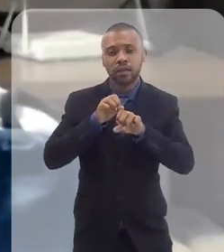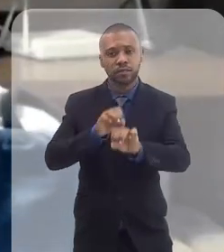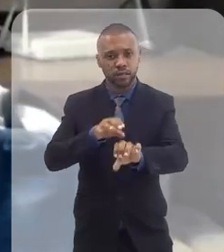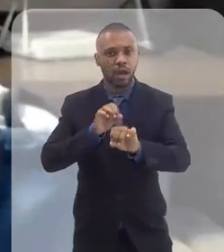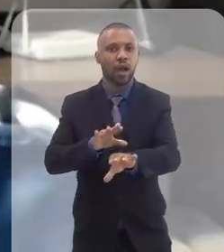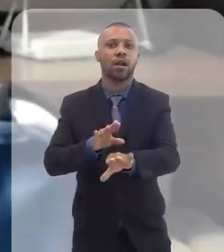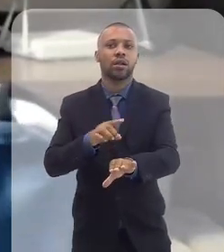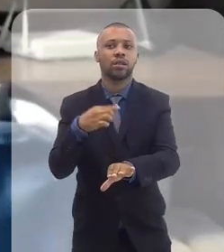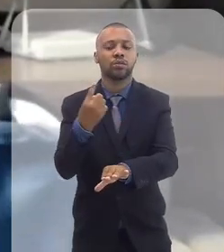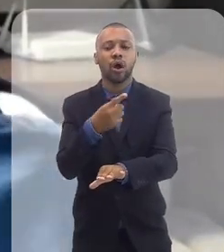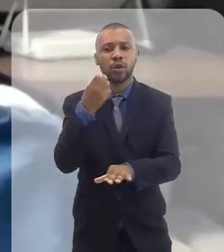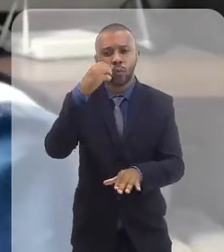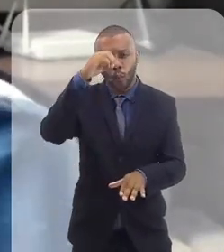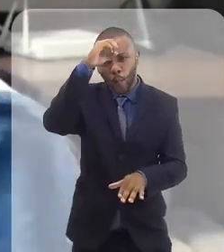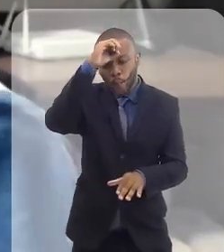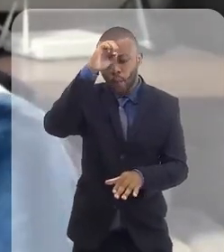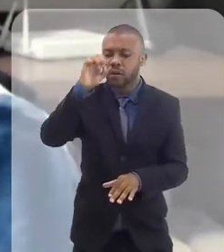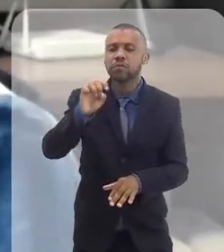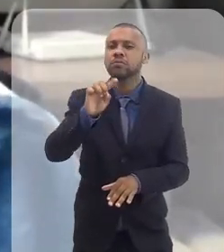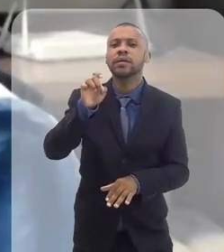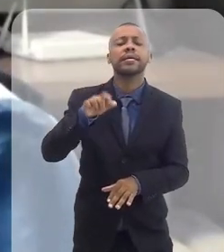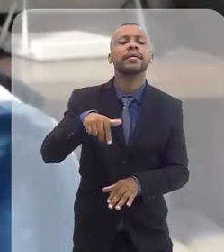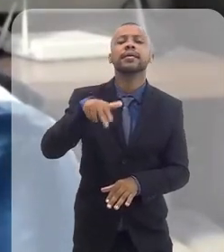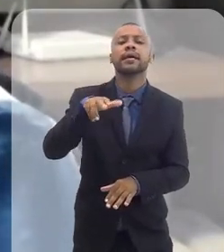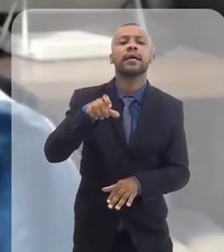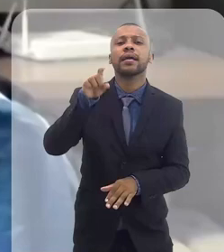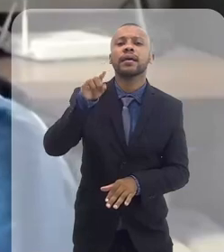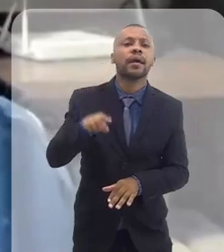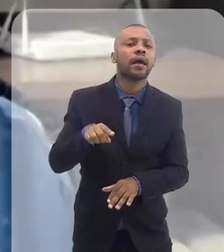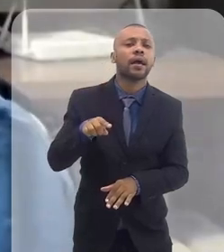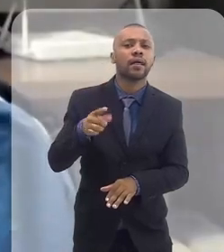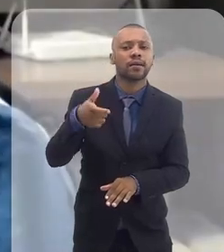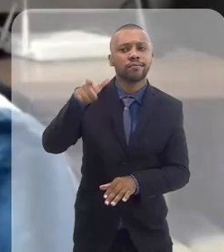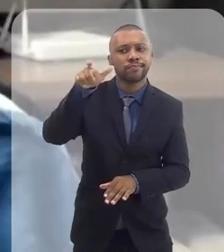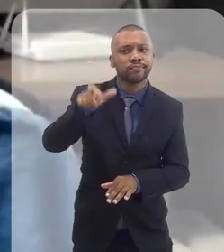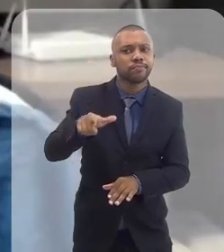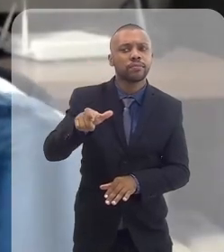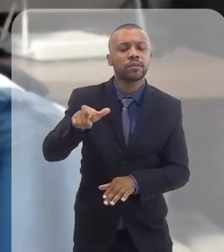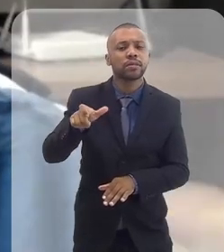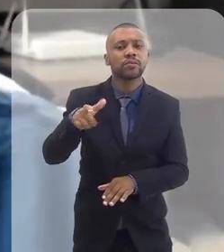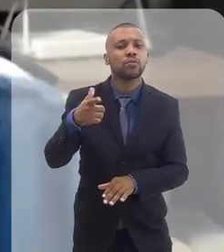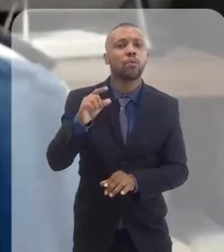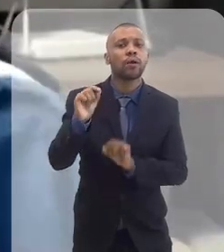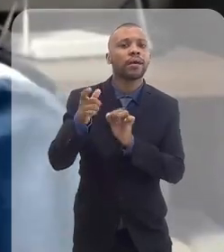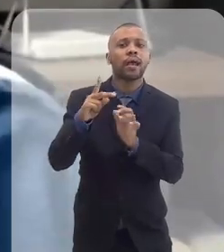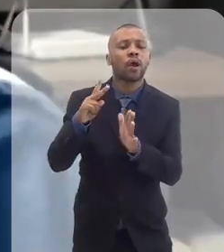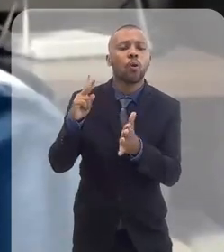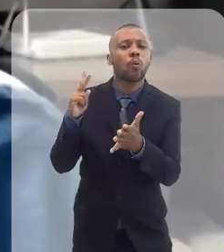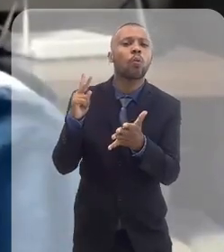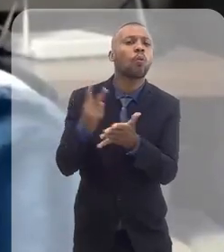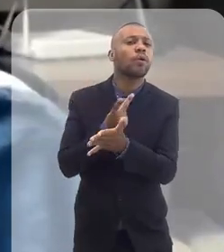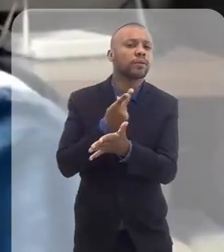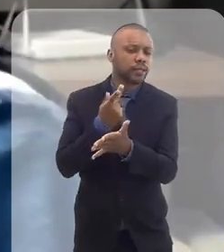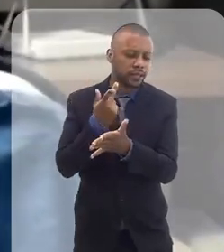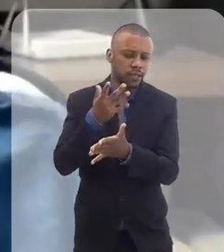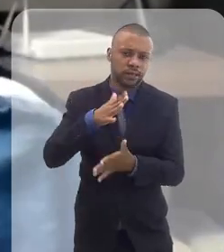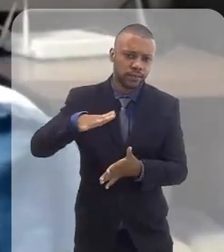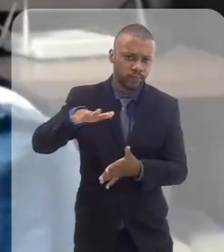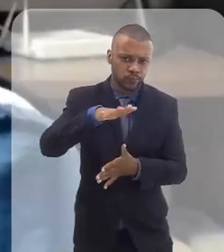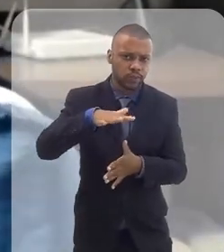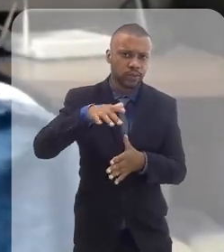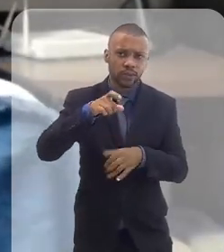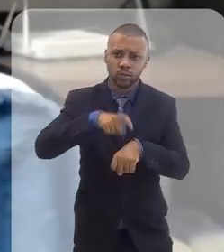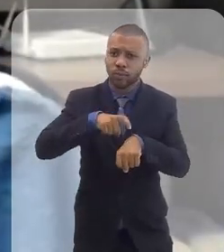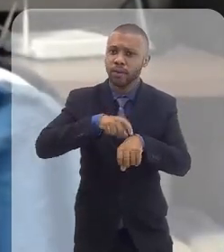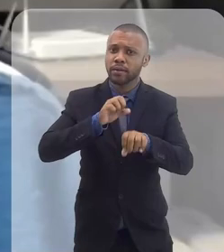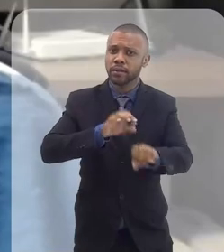de aula, Natália, nós não sabíamos quem era o que, porque entrávamos pelo